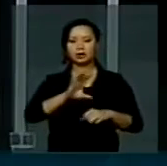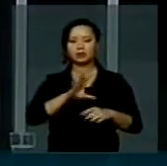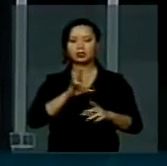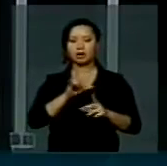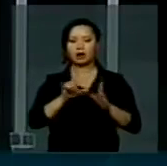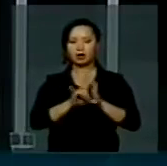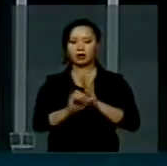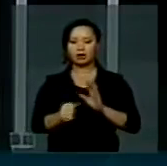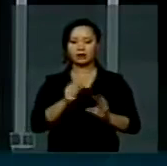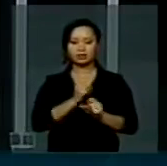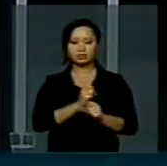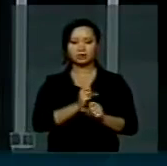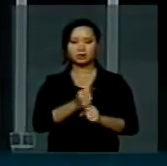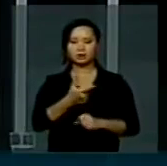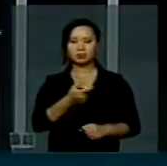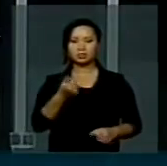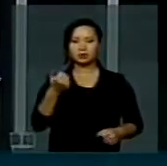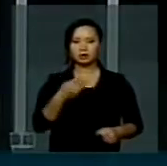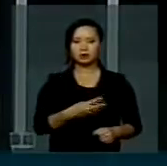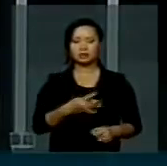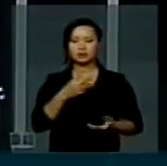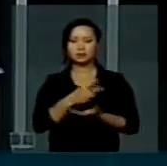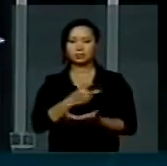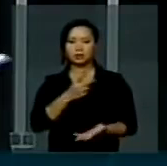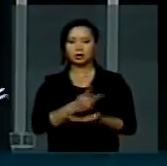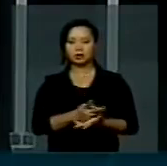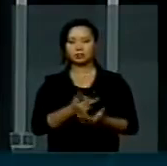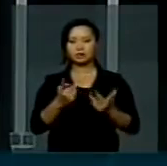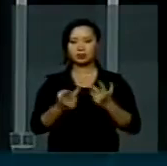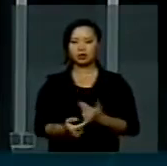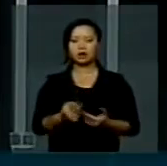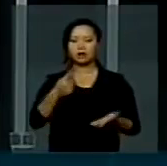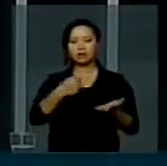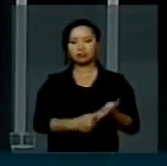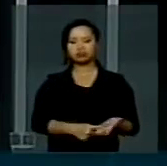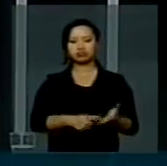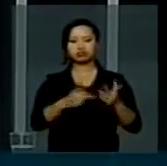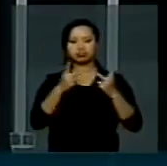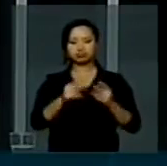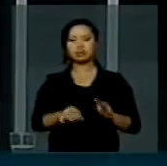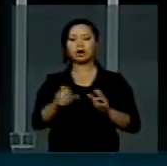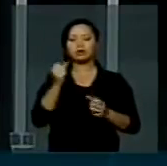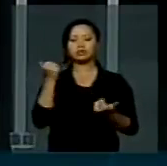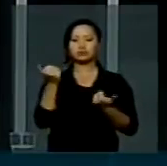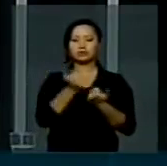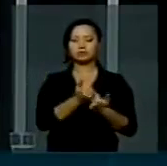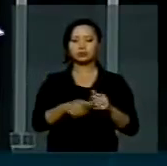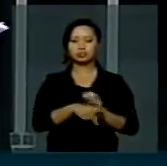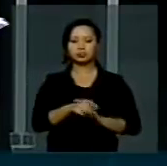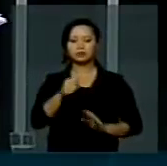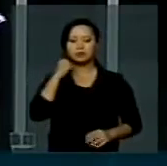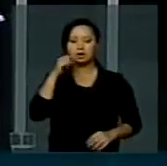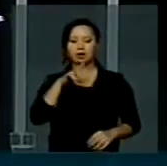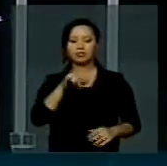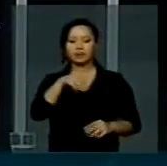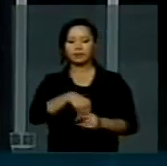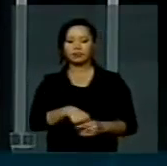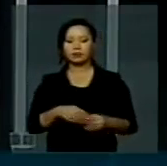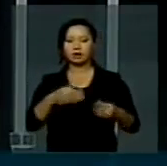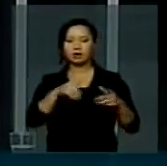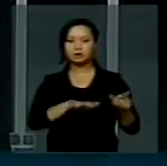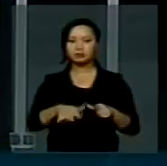para 2014, exatamente da forma em que foi acordado o substitutivo do Senado, que deverá ir à votação essa